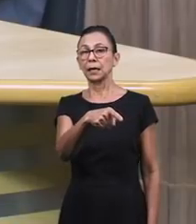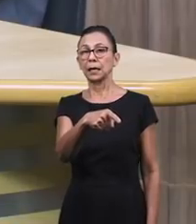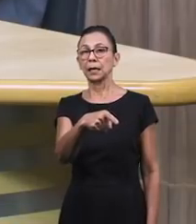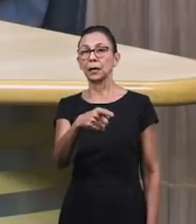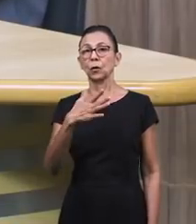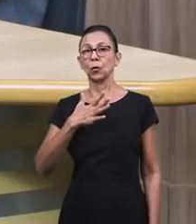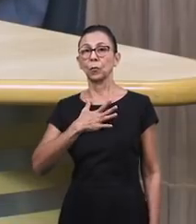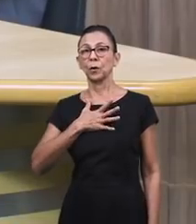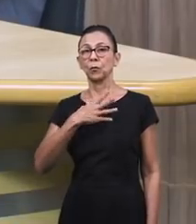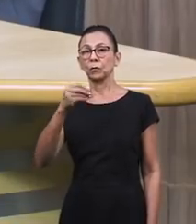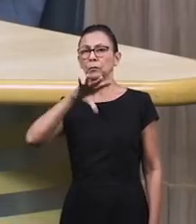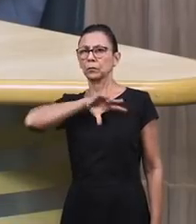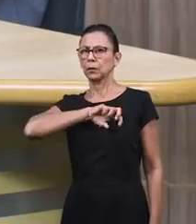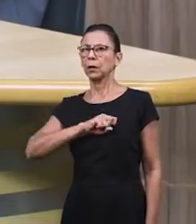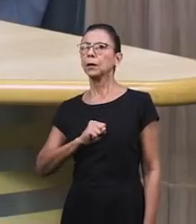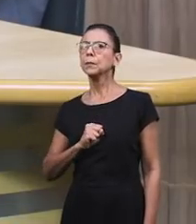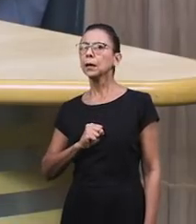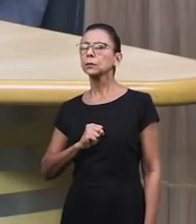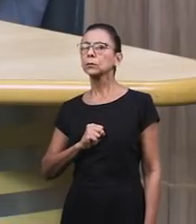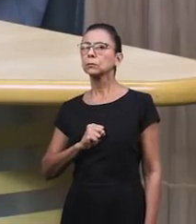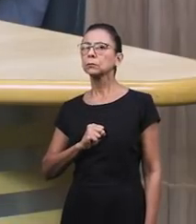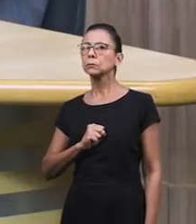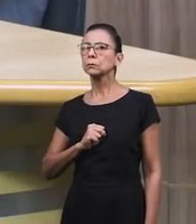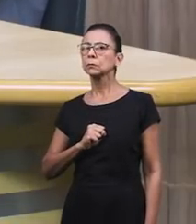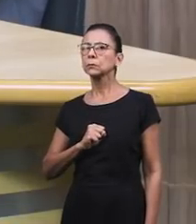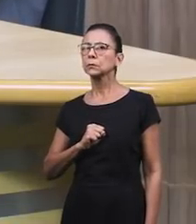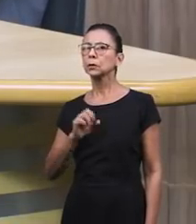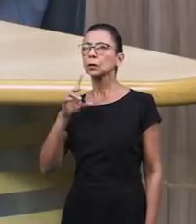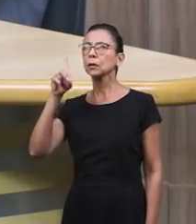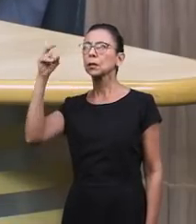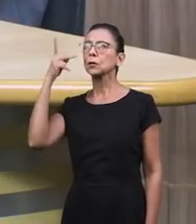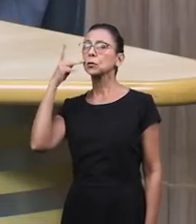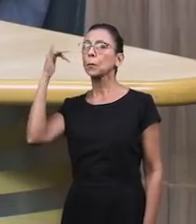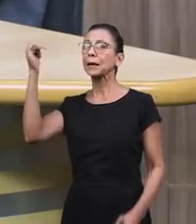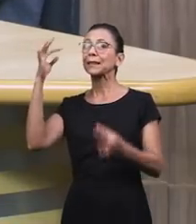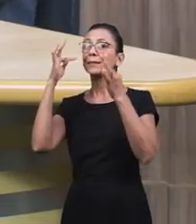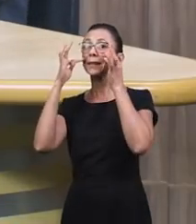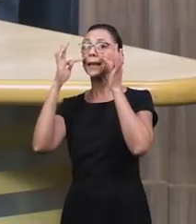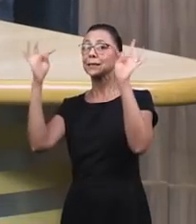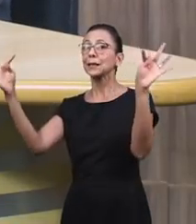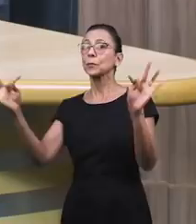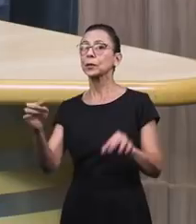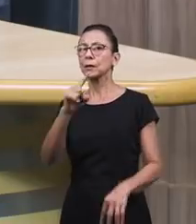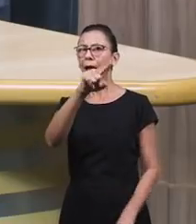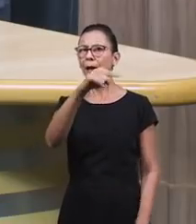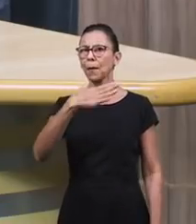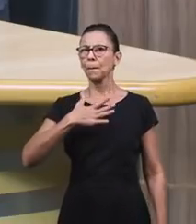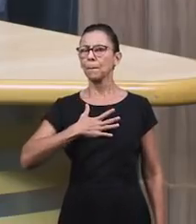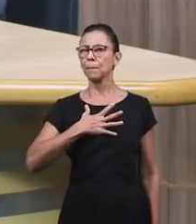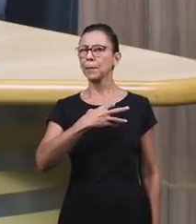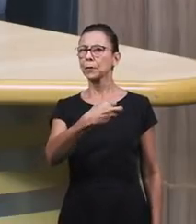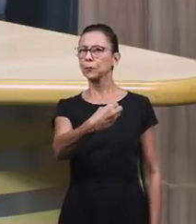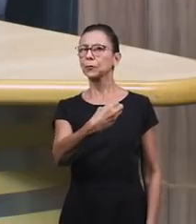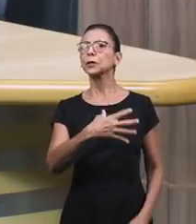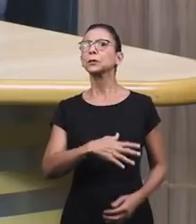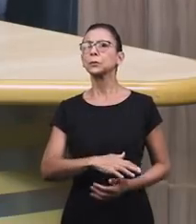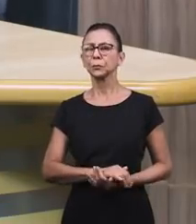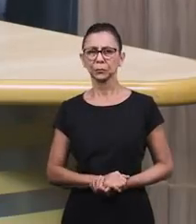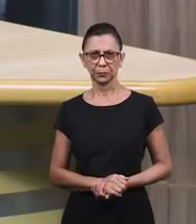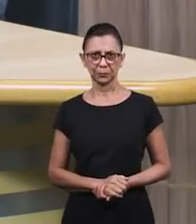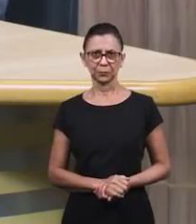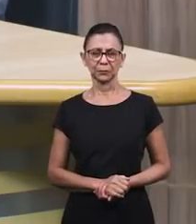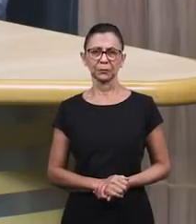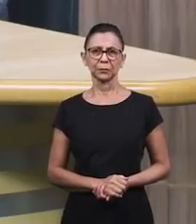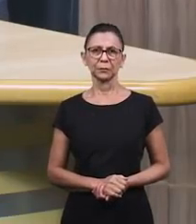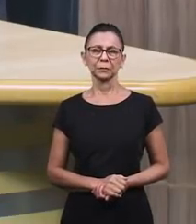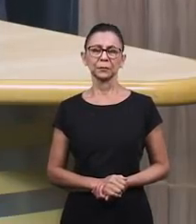o pai testificando o filho. Quer dizer, olha só aqui, que você pensar alguém dizer quem está te recomendando aqui, não? Quem